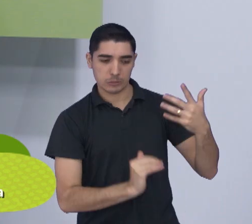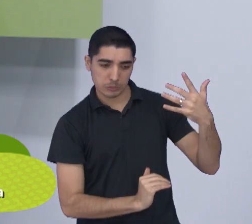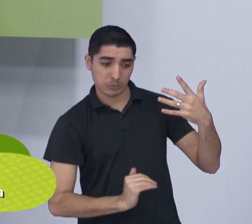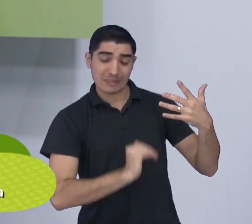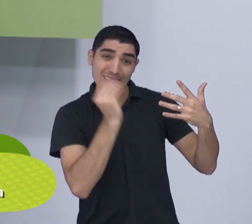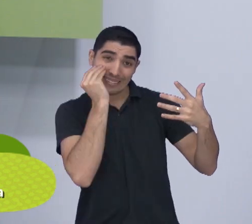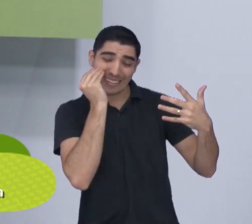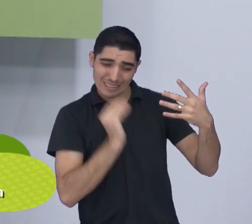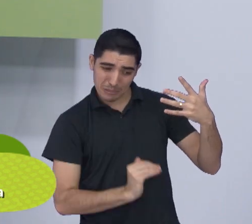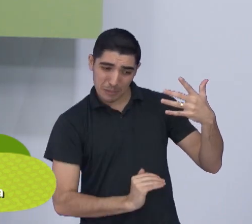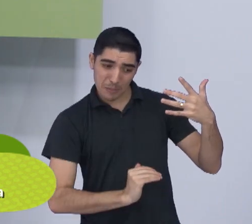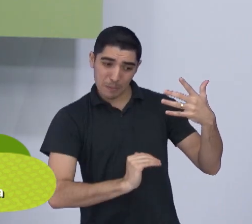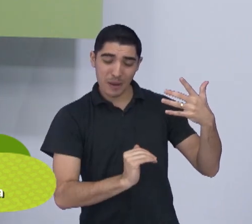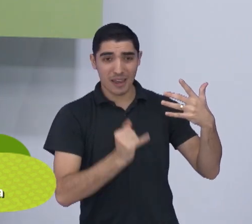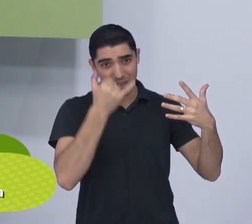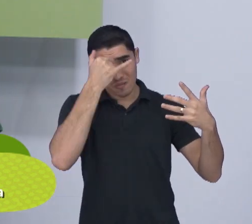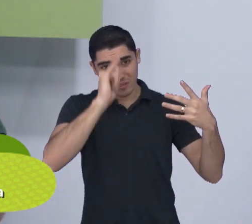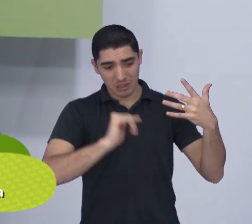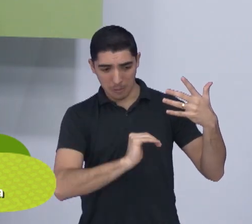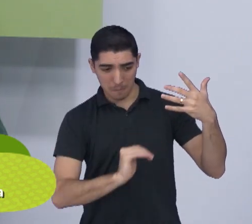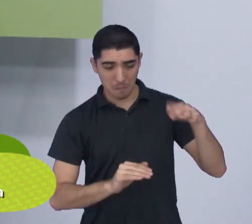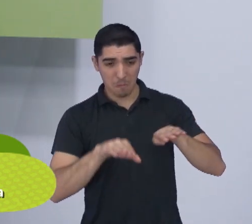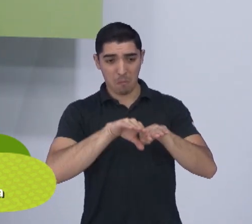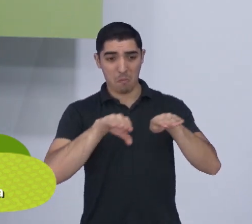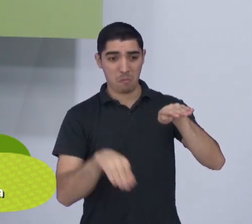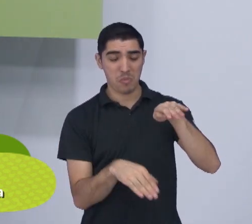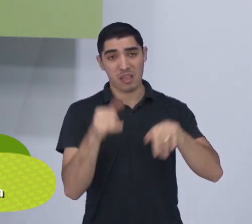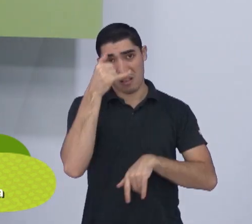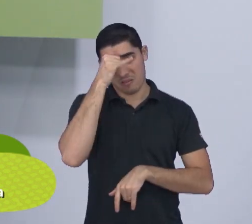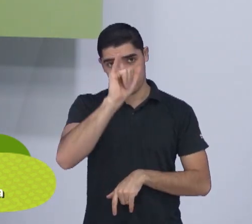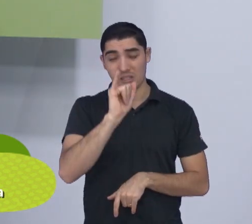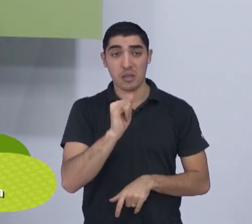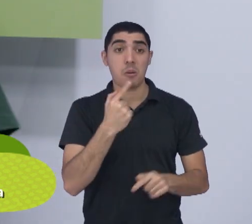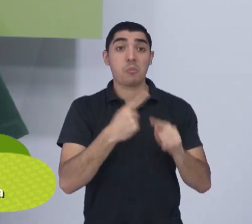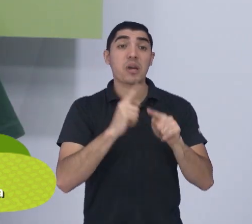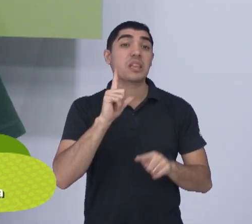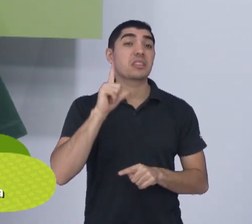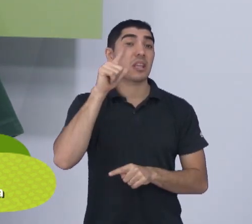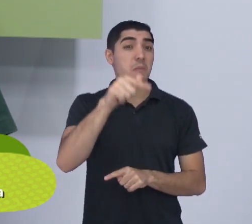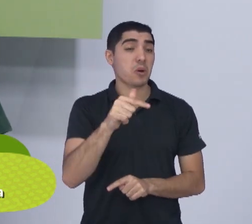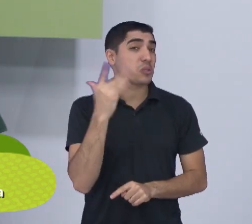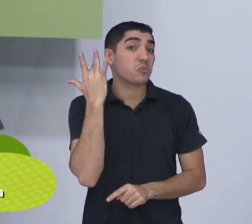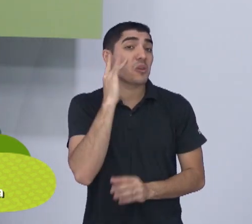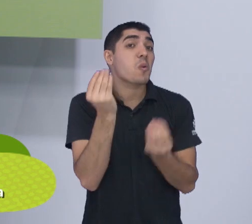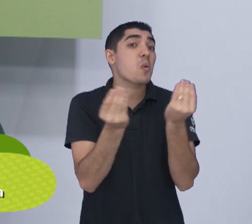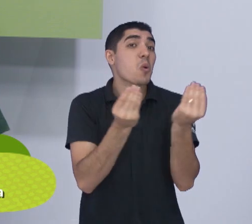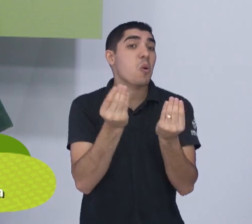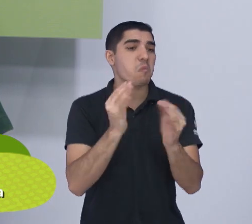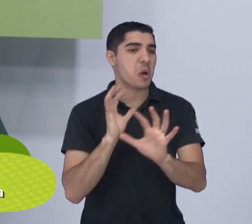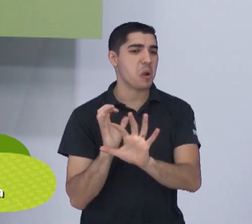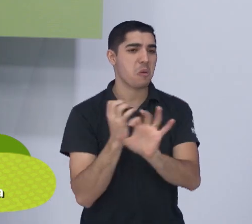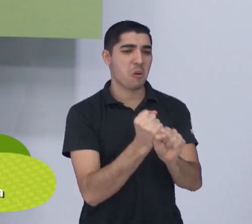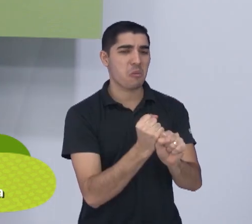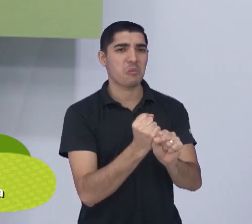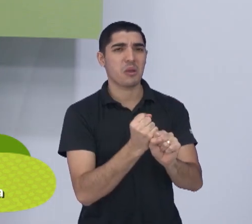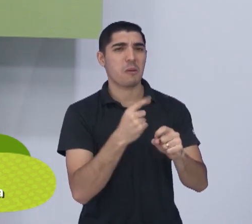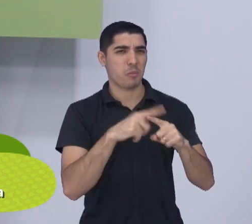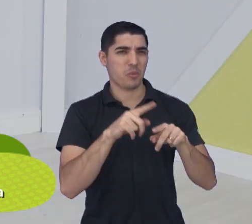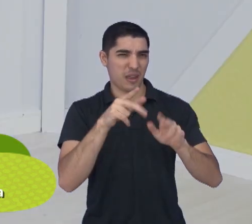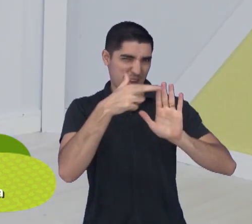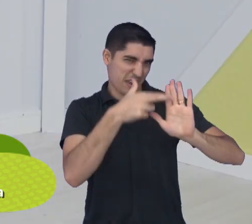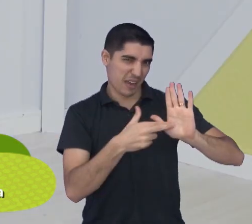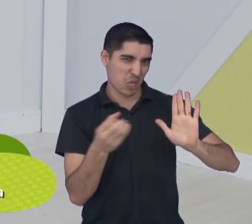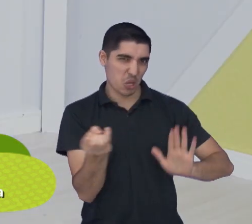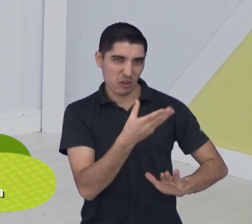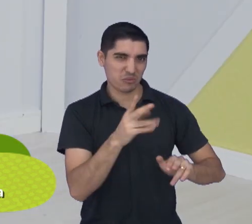tentar fugir da zona de rebaixamento aí, que eu não sei nem como é que vai ser depois do final, as contas que tem que ser feitas, levando em conta o ano passado e esse ano. E